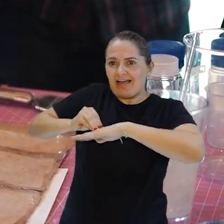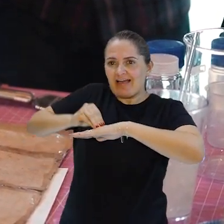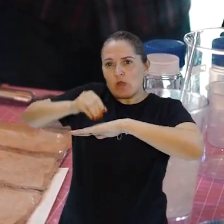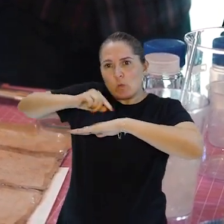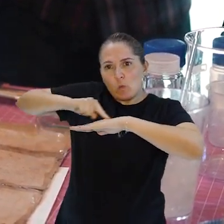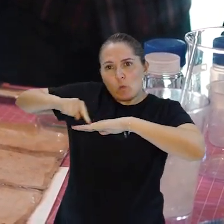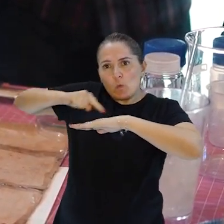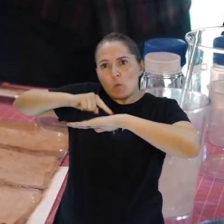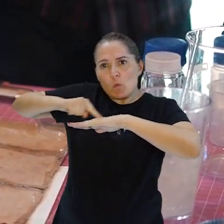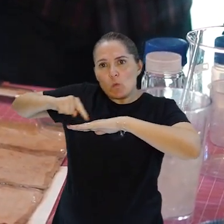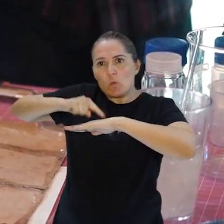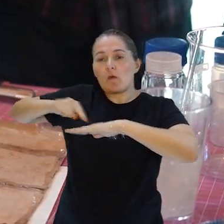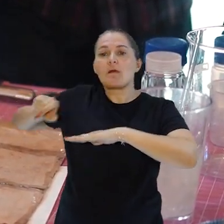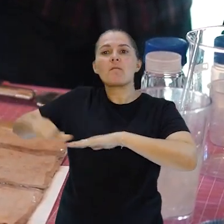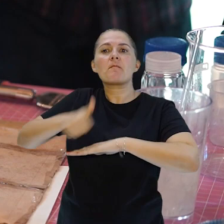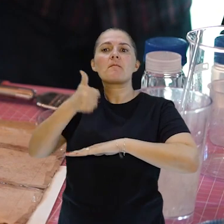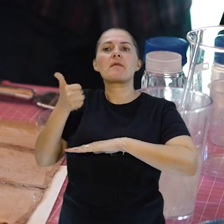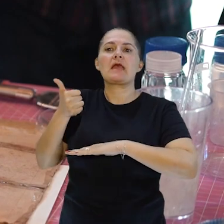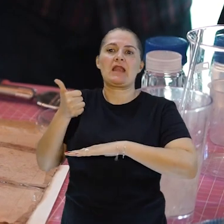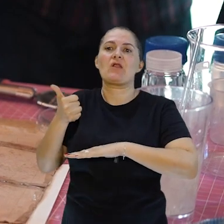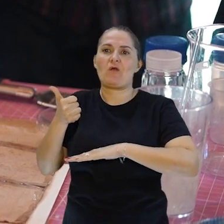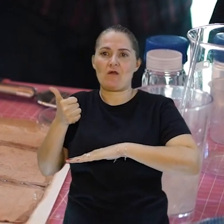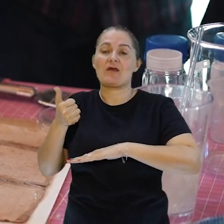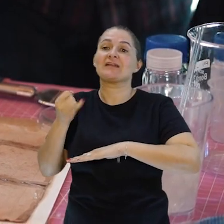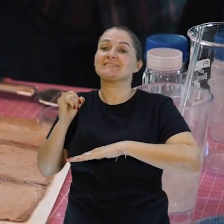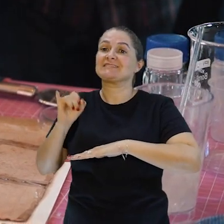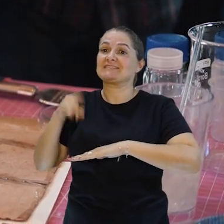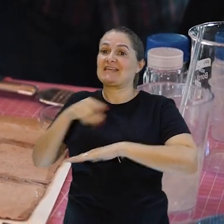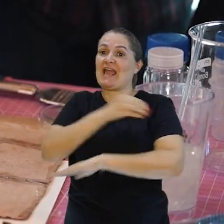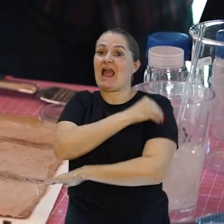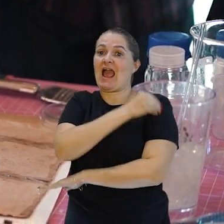tá? Melhor ainda,